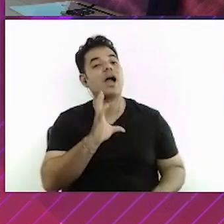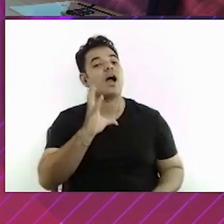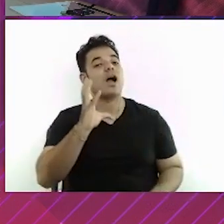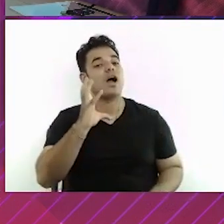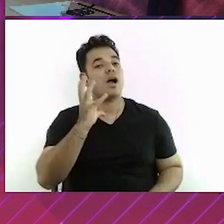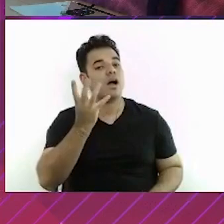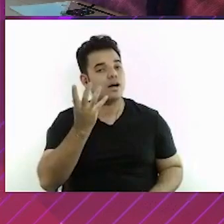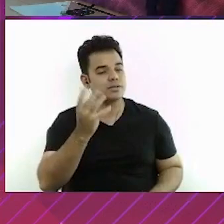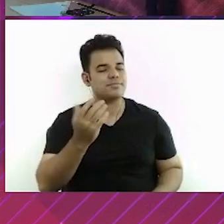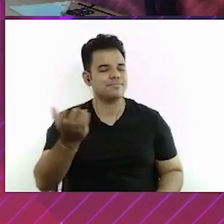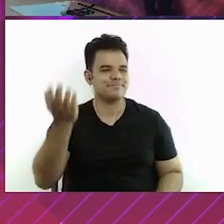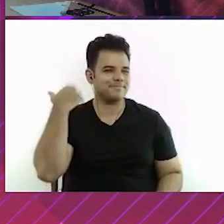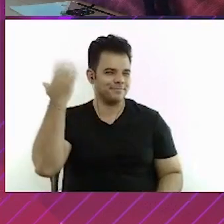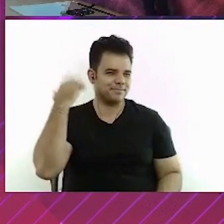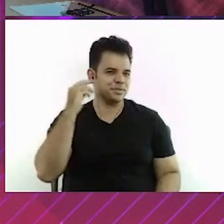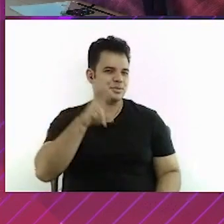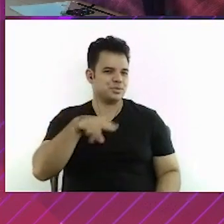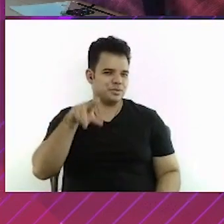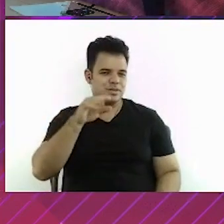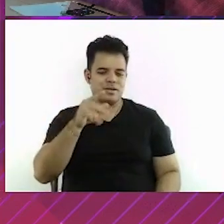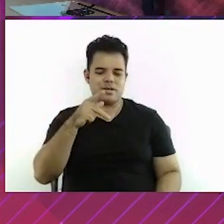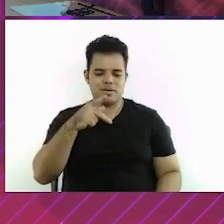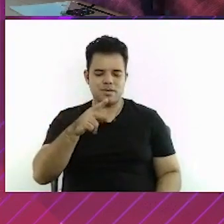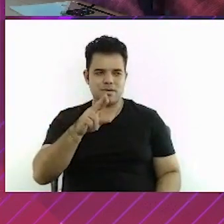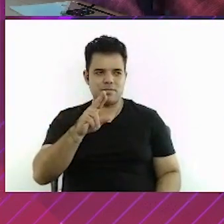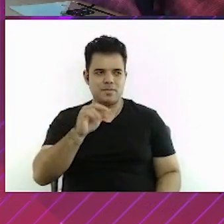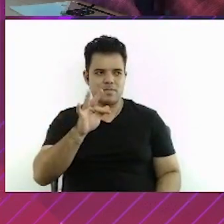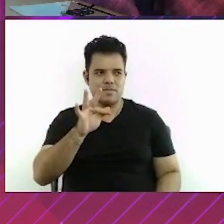ser interessante usar o prefet 1. A gente já vai ver por quê.